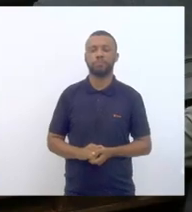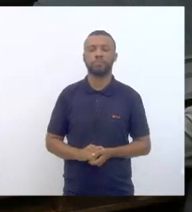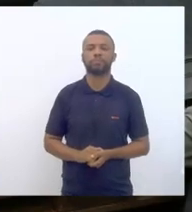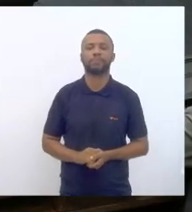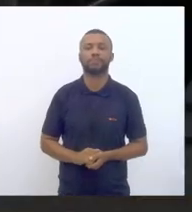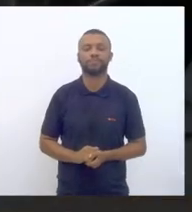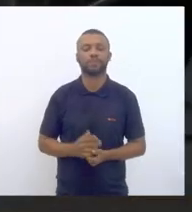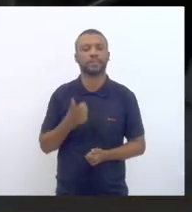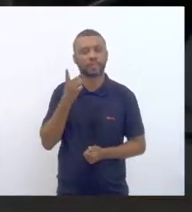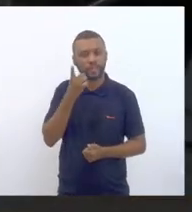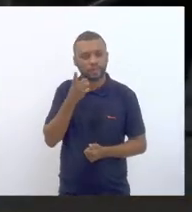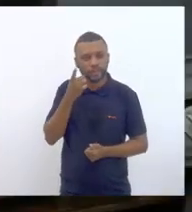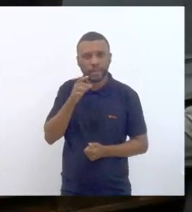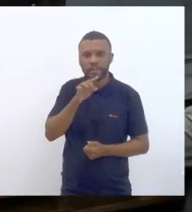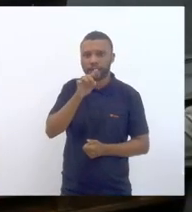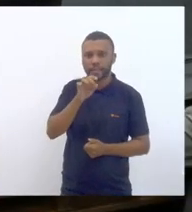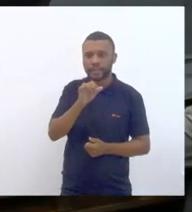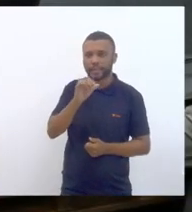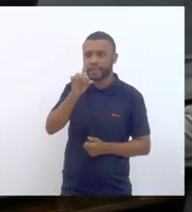Deputada Zeidan.